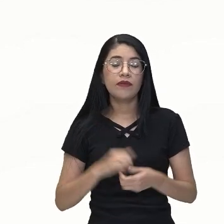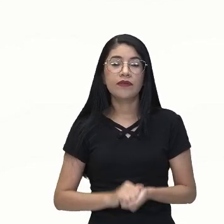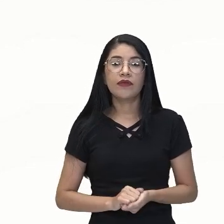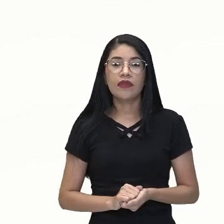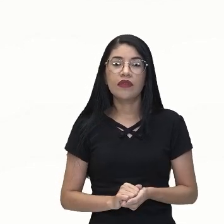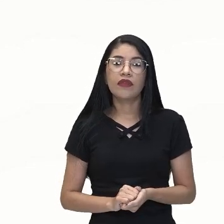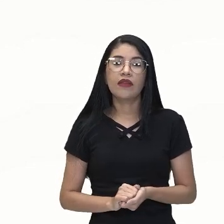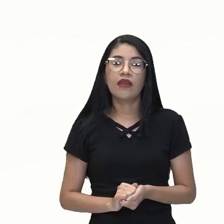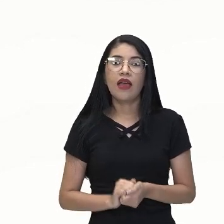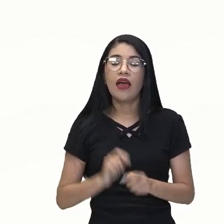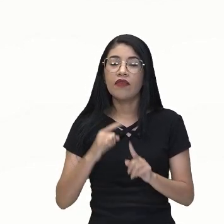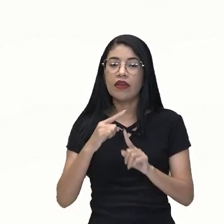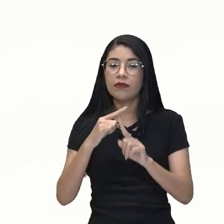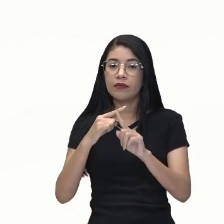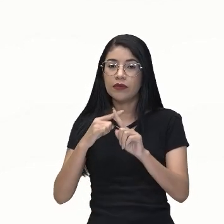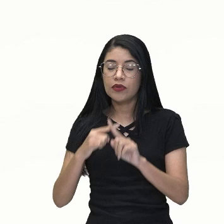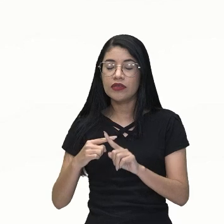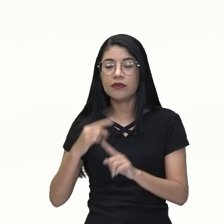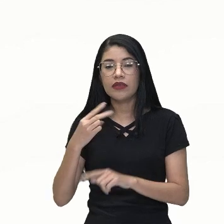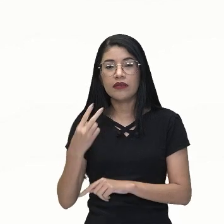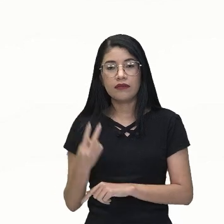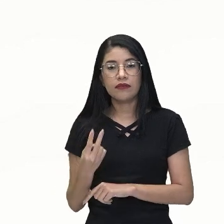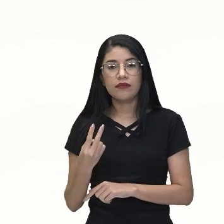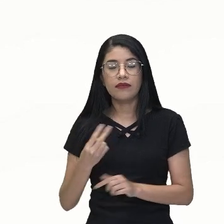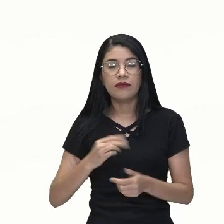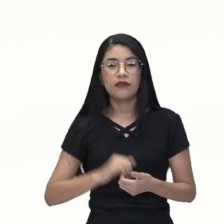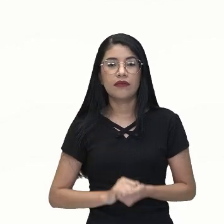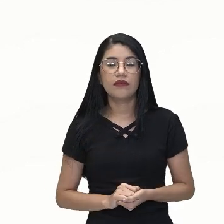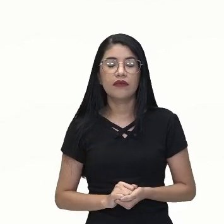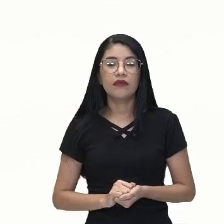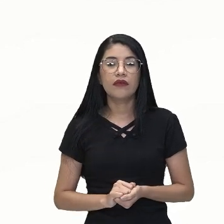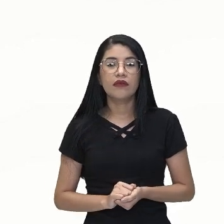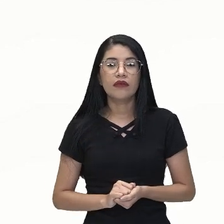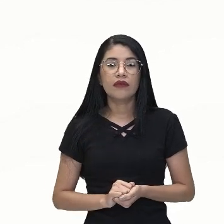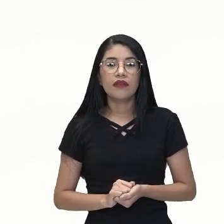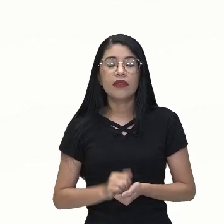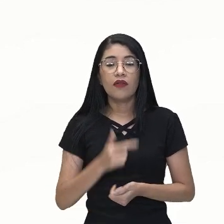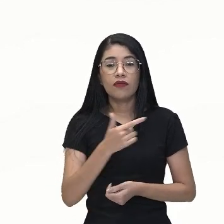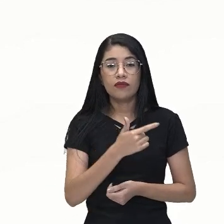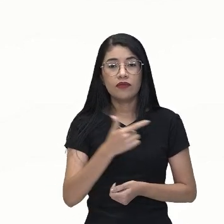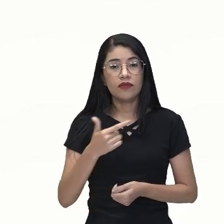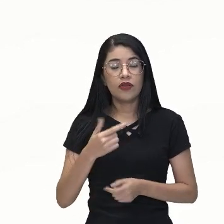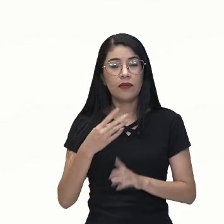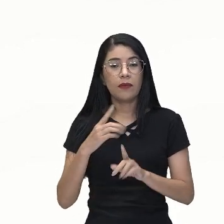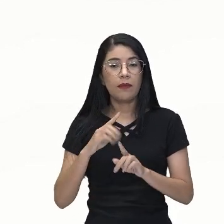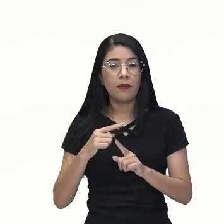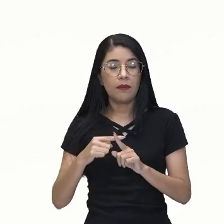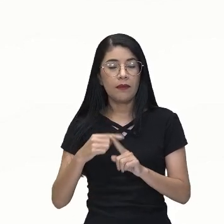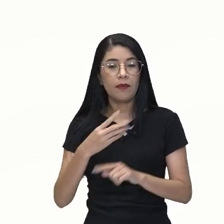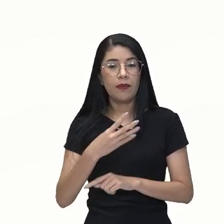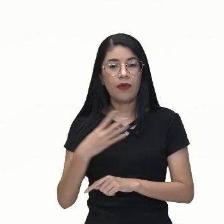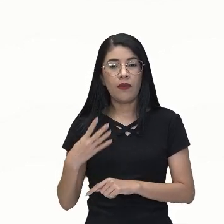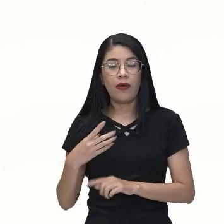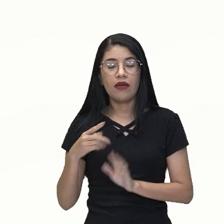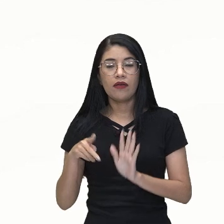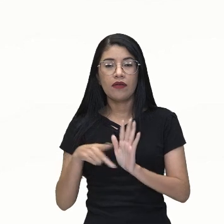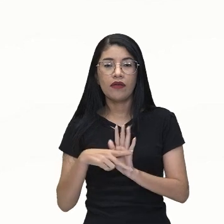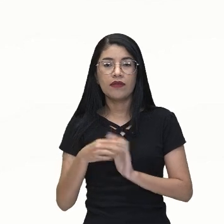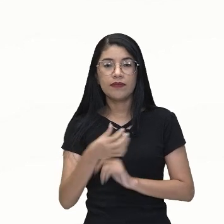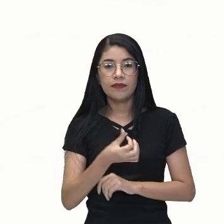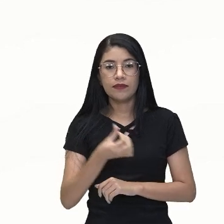resultado, vai multiplicar por 2. Então, vejamos. 22 mais 44, o resultado